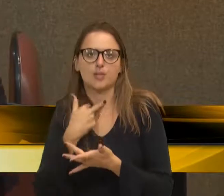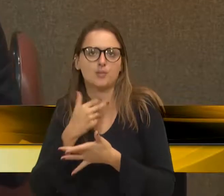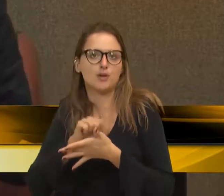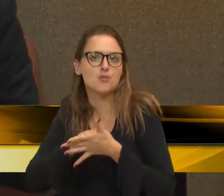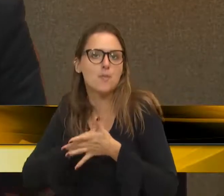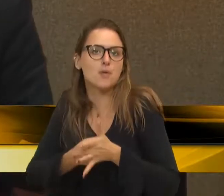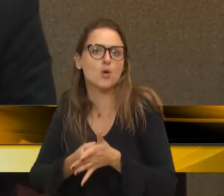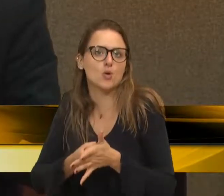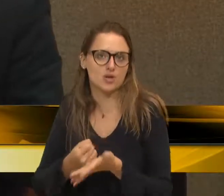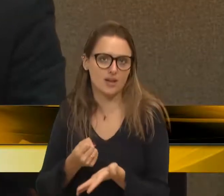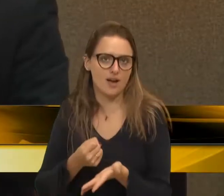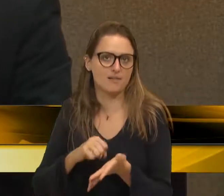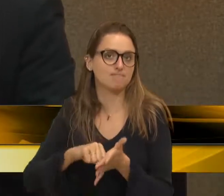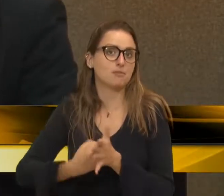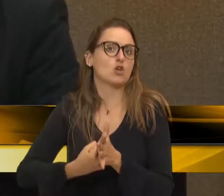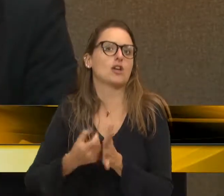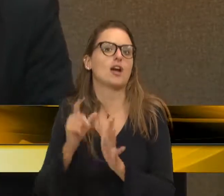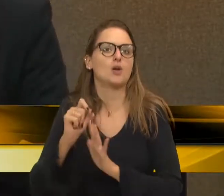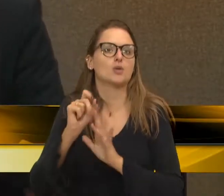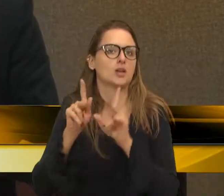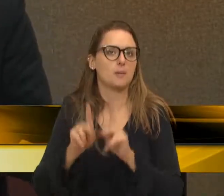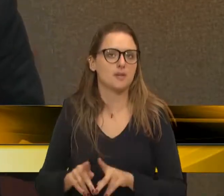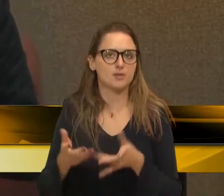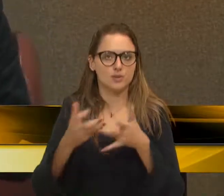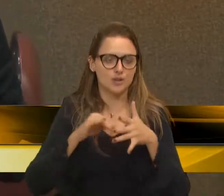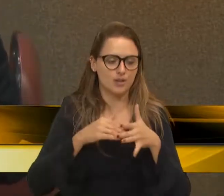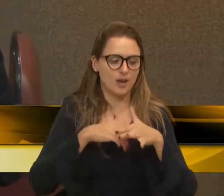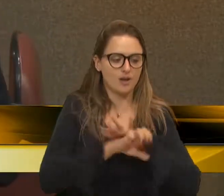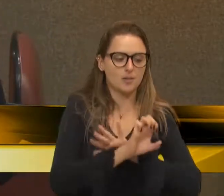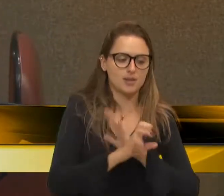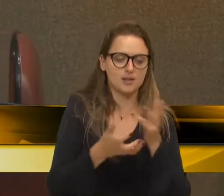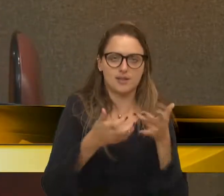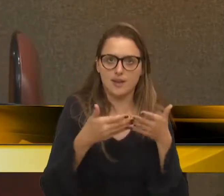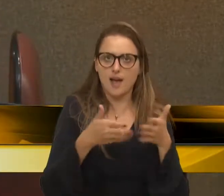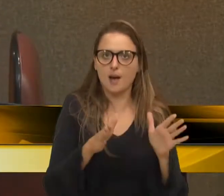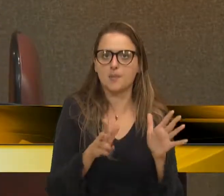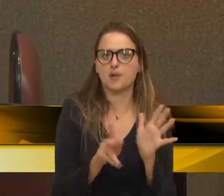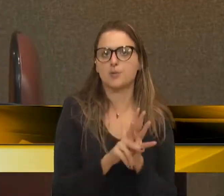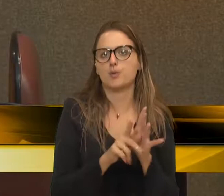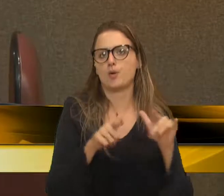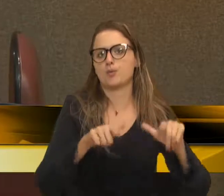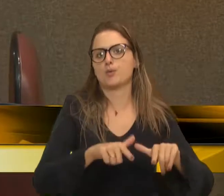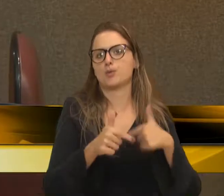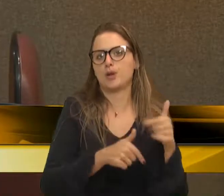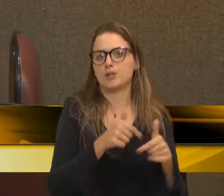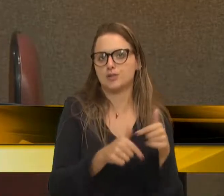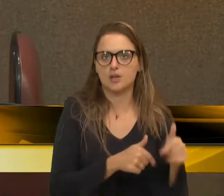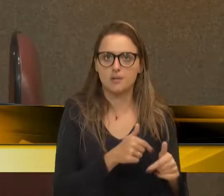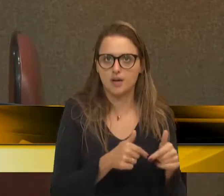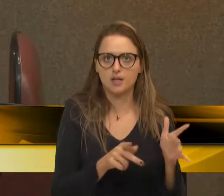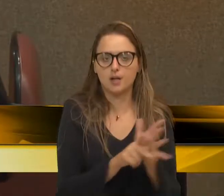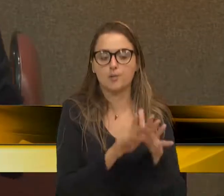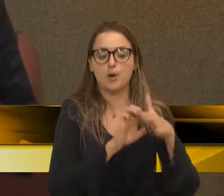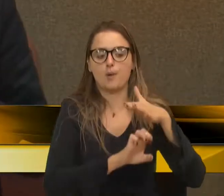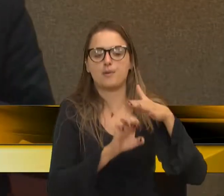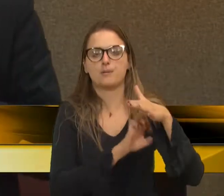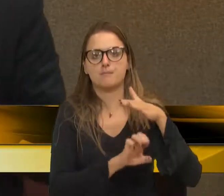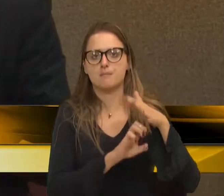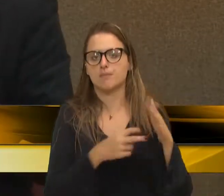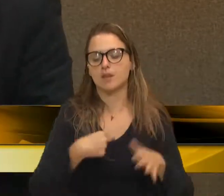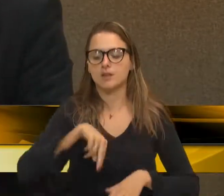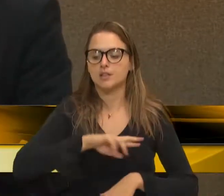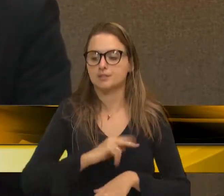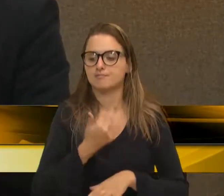sentimento daquele que quer empreender, daquele que quer abrir o seu negócio. Não podemos frustrar a vontade, muitas